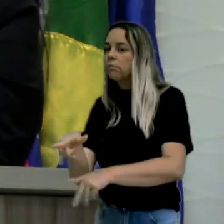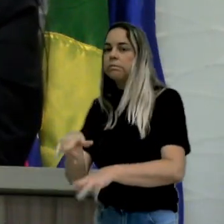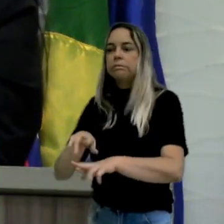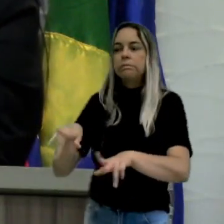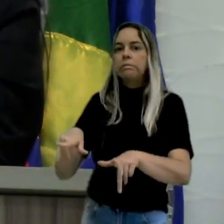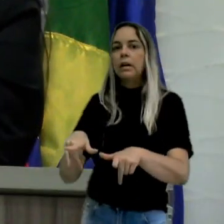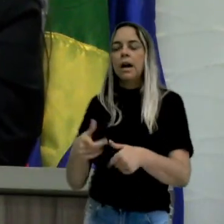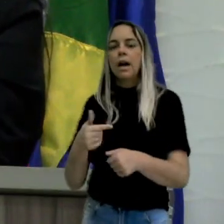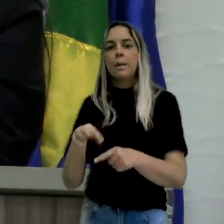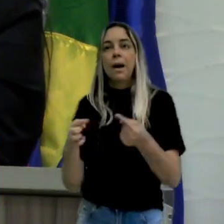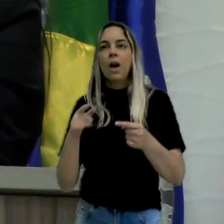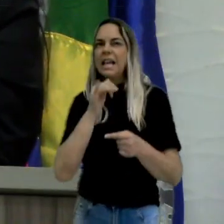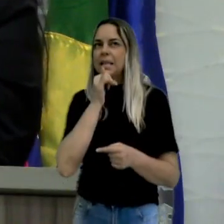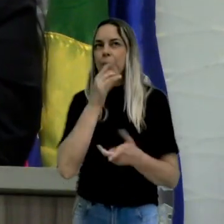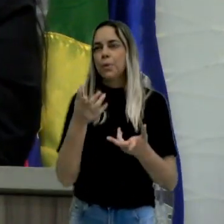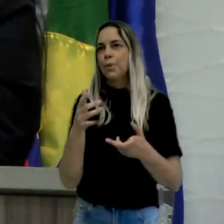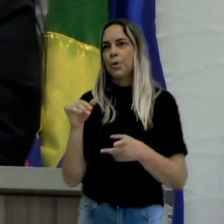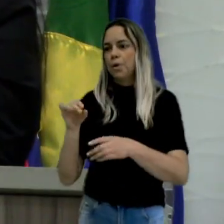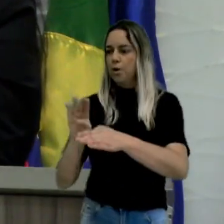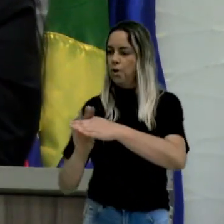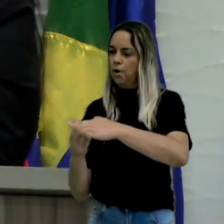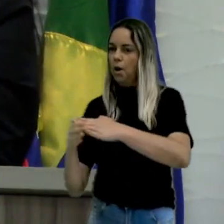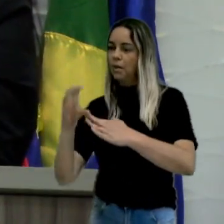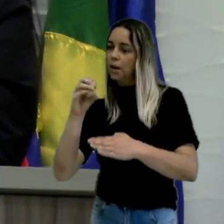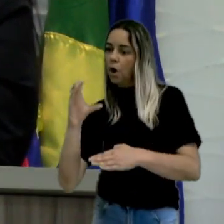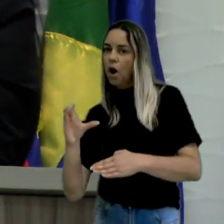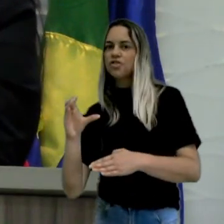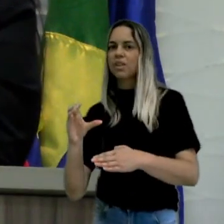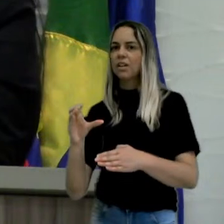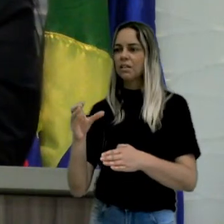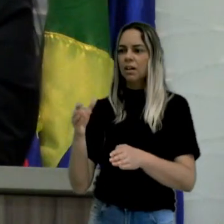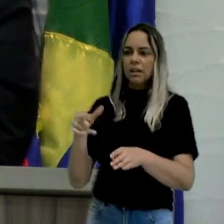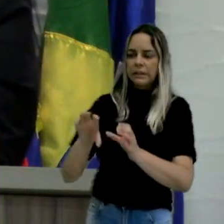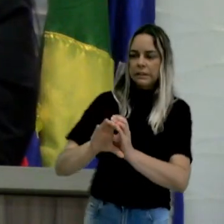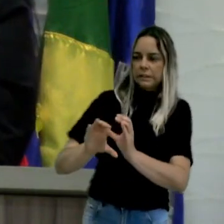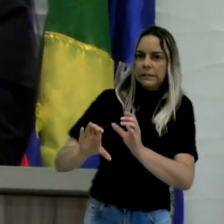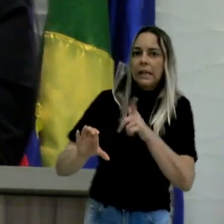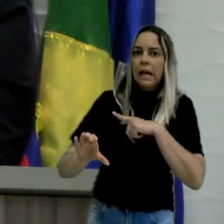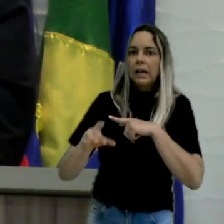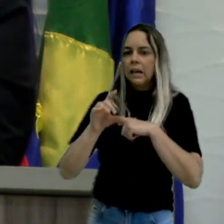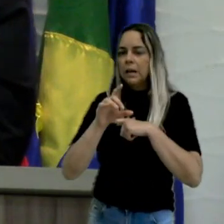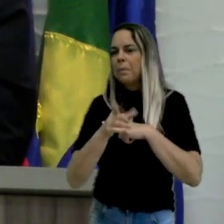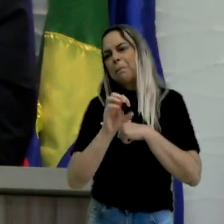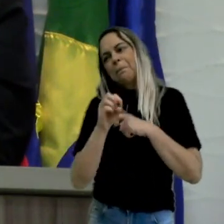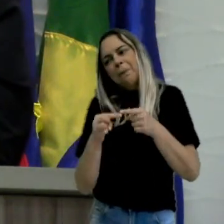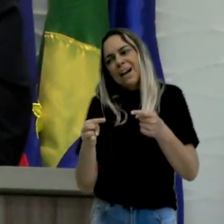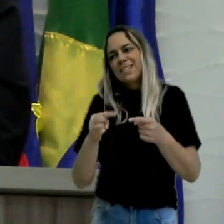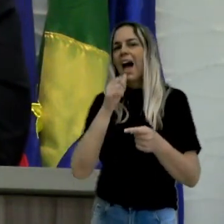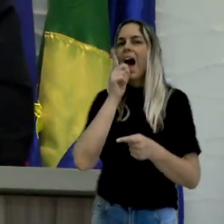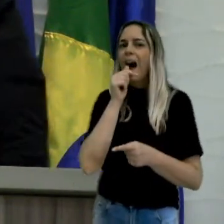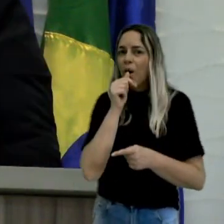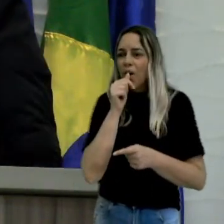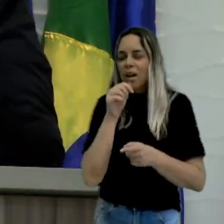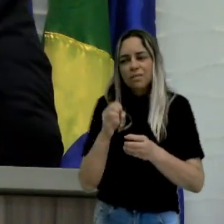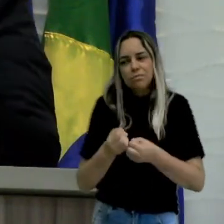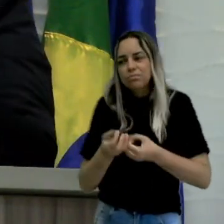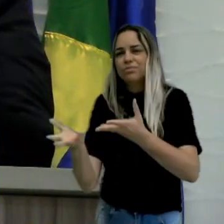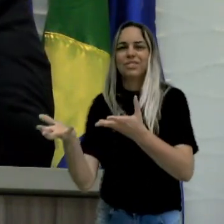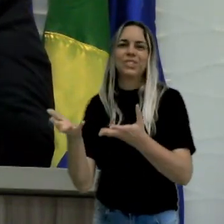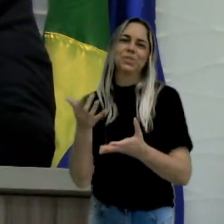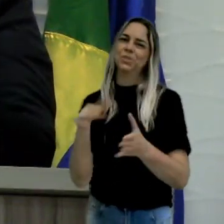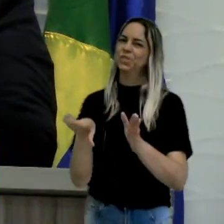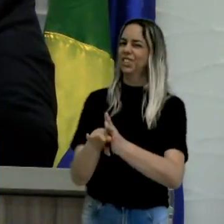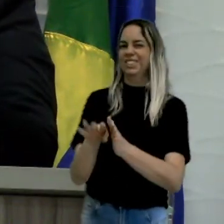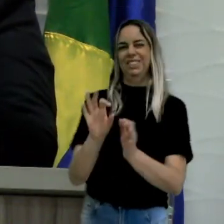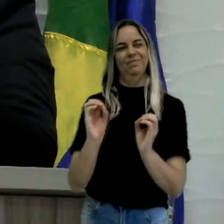nenhum. E tem água encanada lá, só que não chega. E há muitos anos que acontece isso. Então, a gente fica triste quando